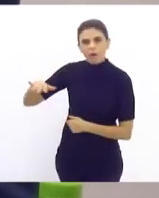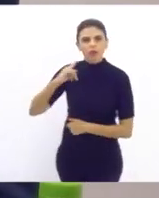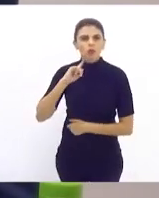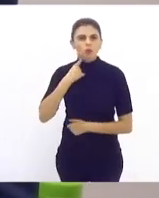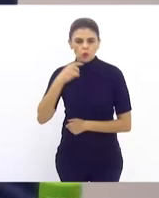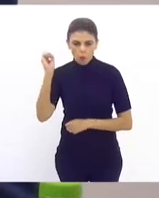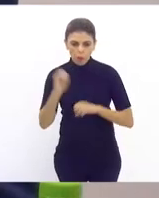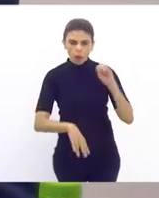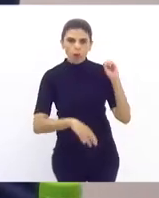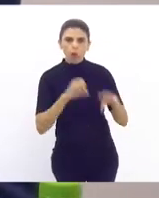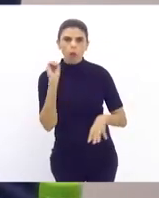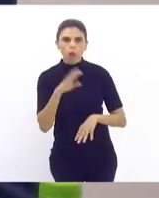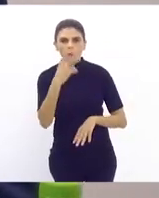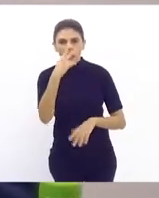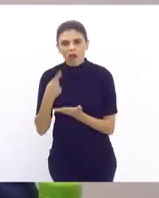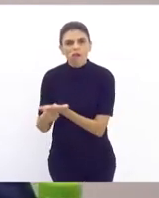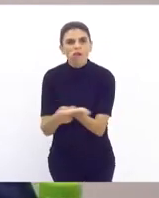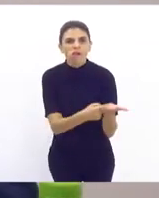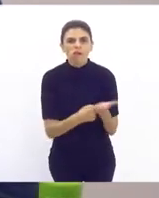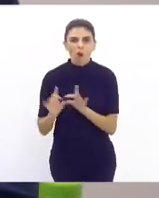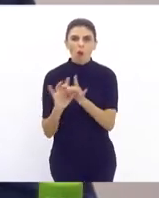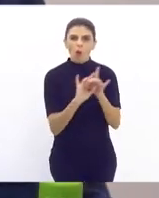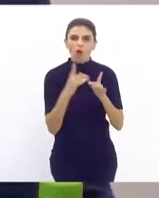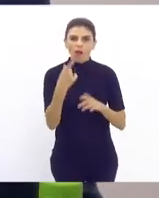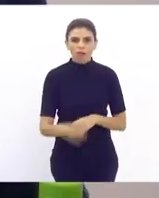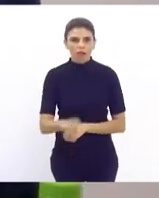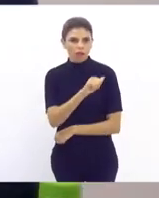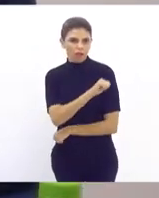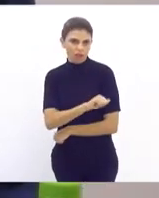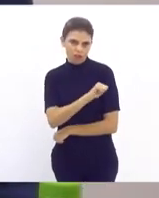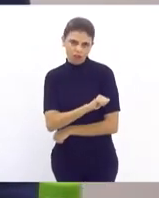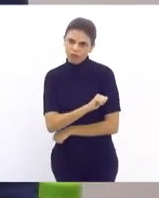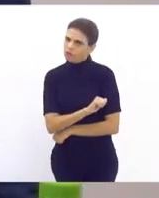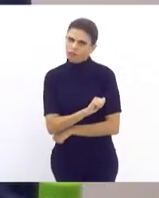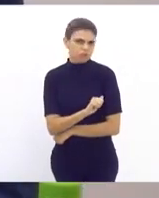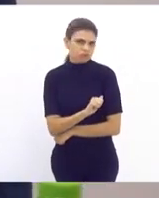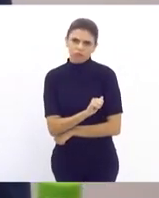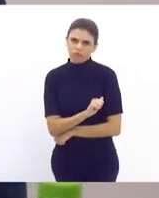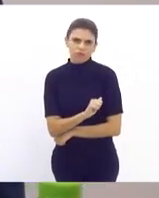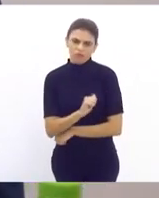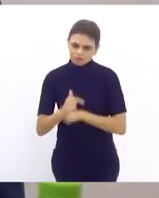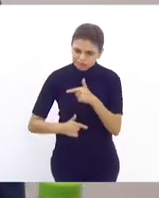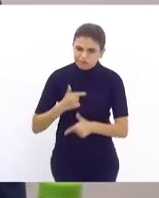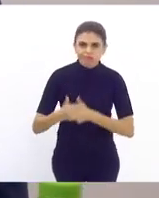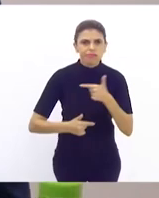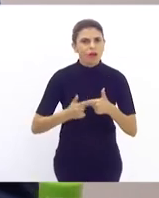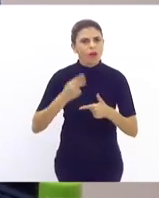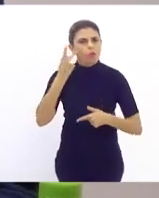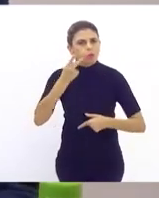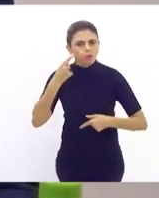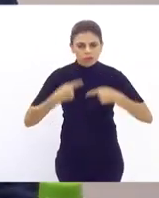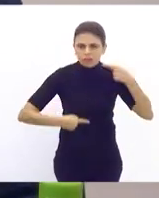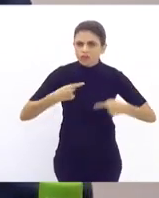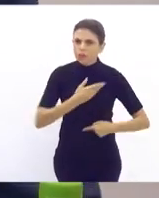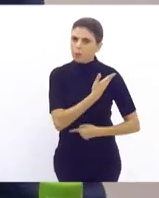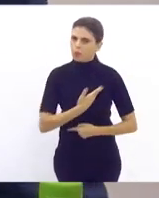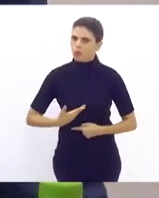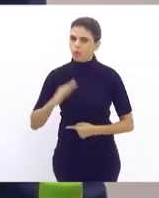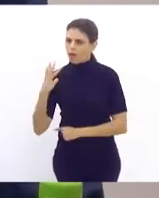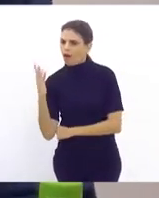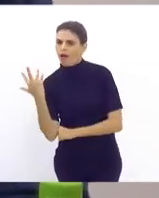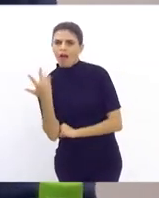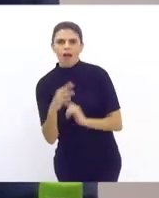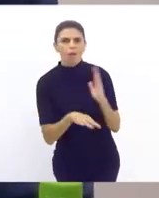do Estado do Rio de Janeiro. Não pode ser dessa forma que a gente conduz a política pública ambiental. Eu queria só, para